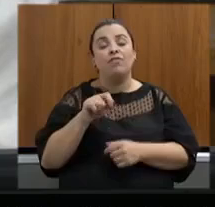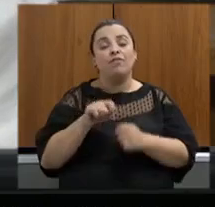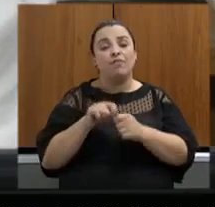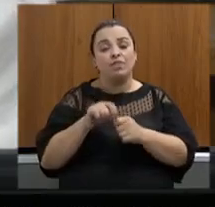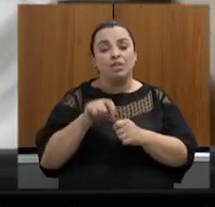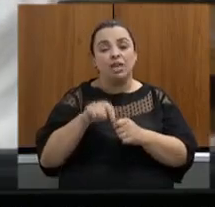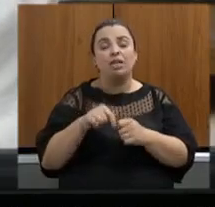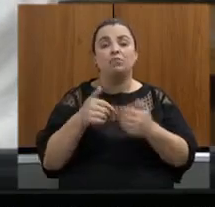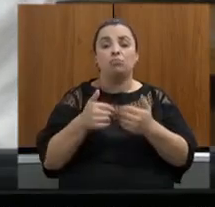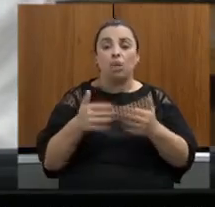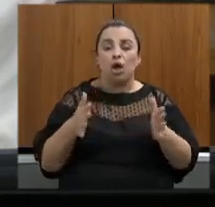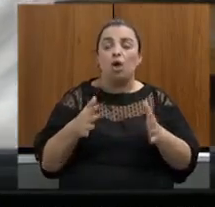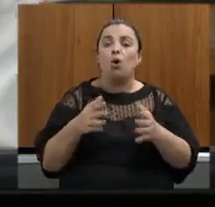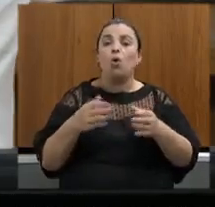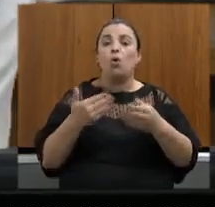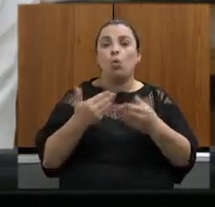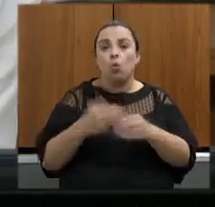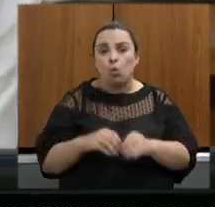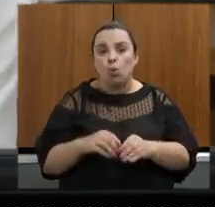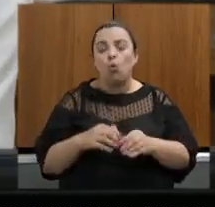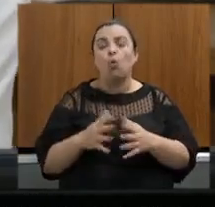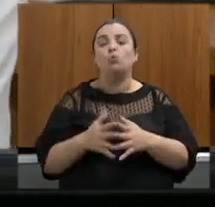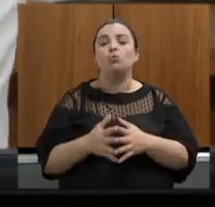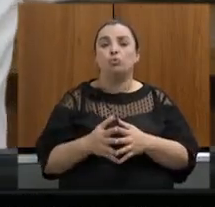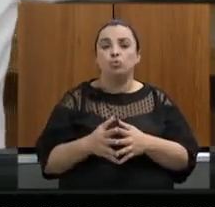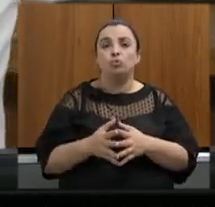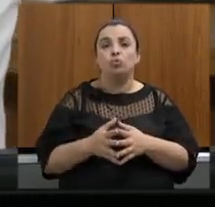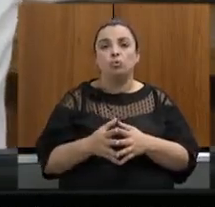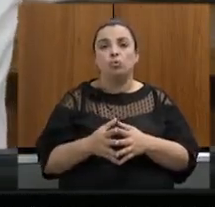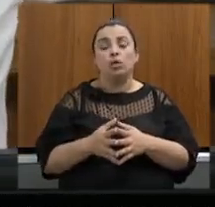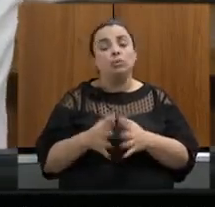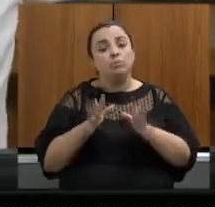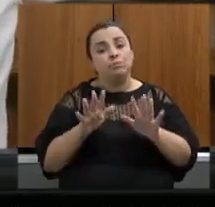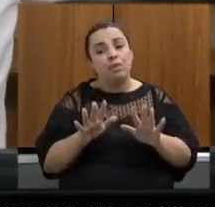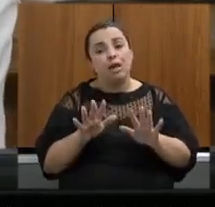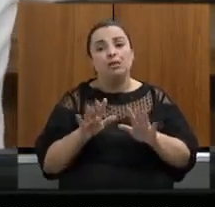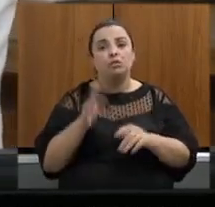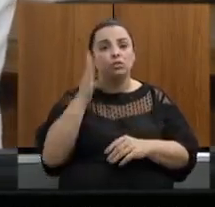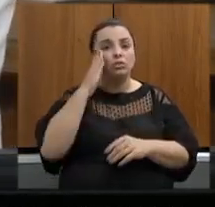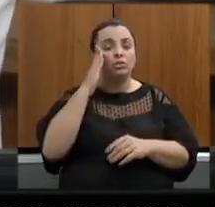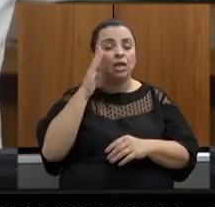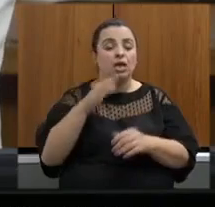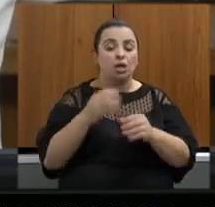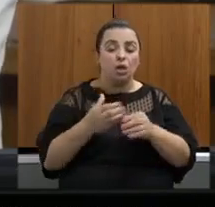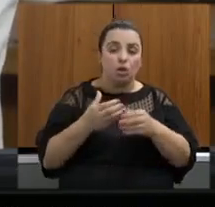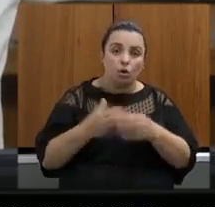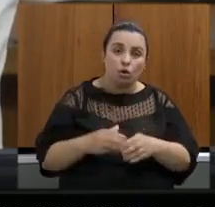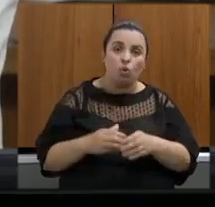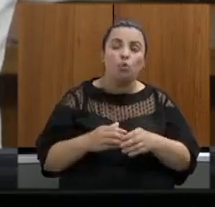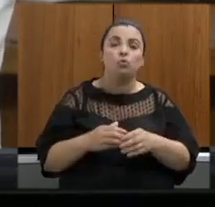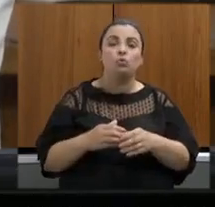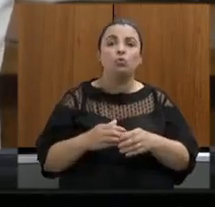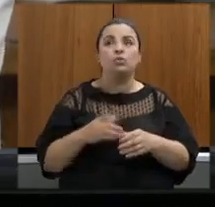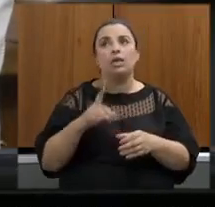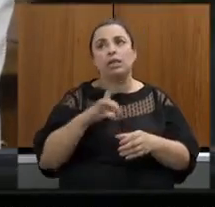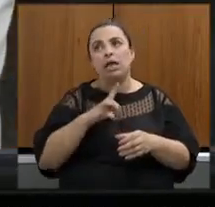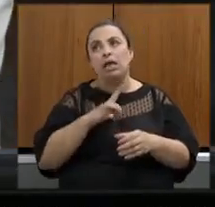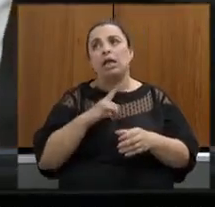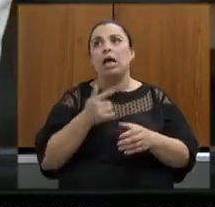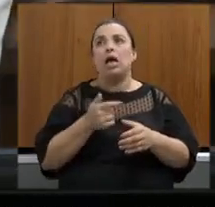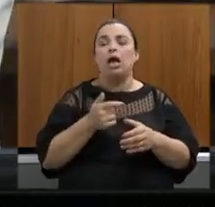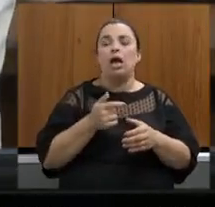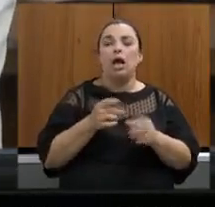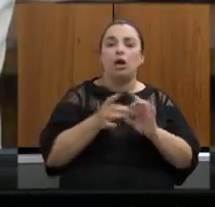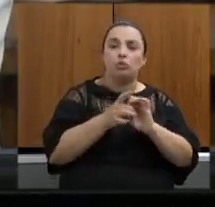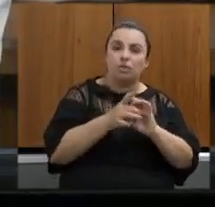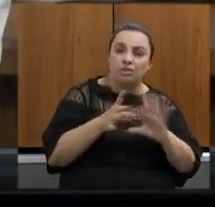permitido essa abertura de concursos é é claro que a realização de concursos entre autorização a